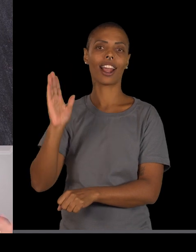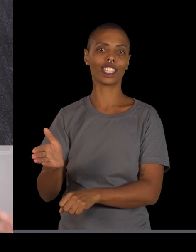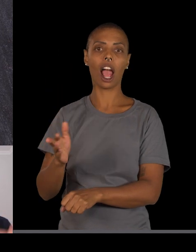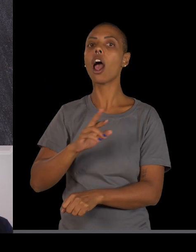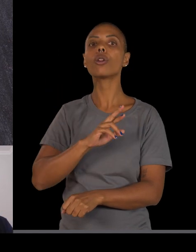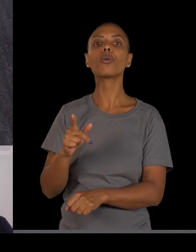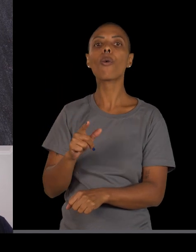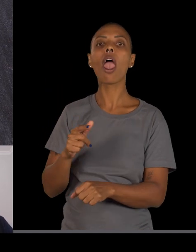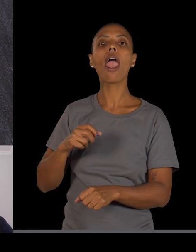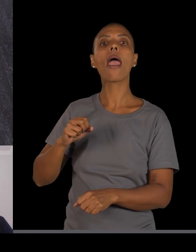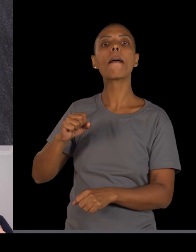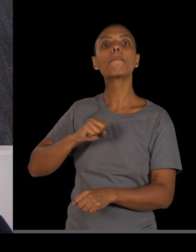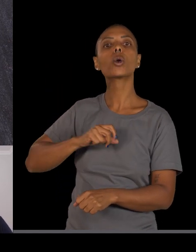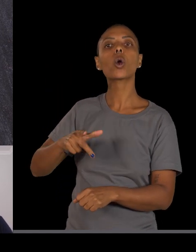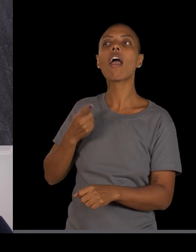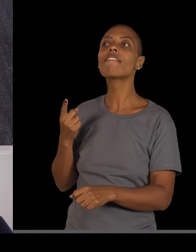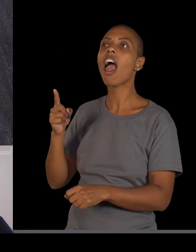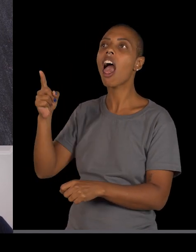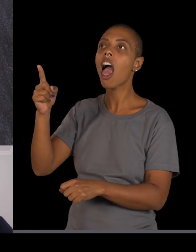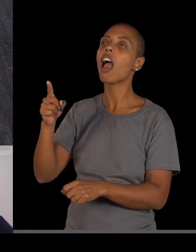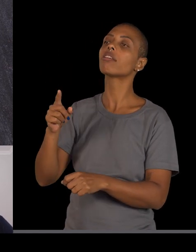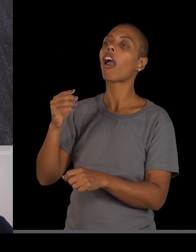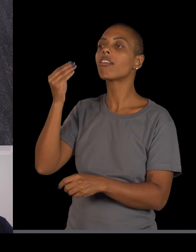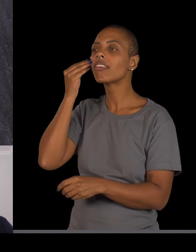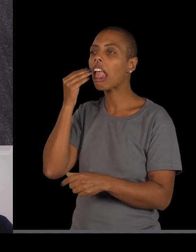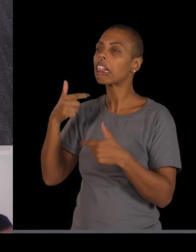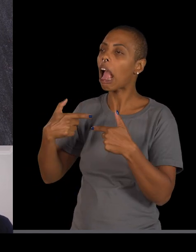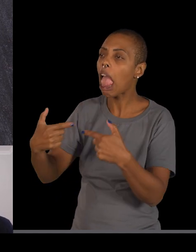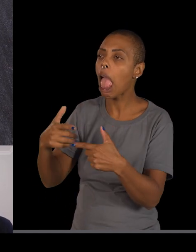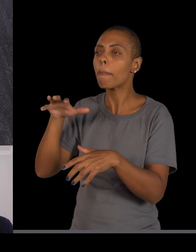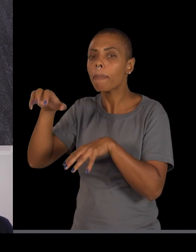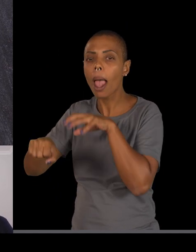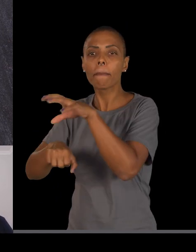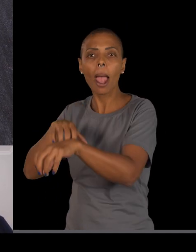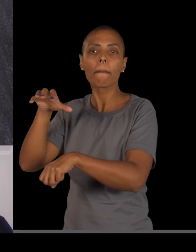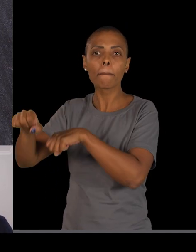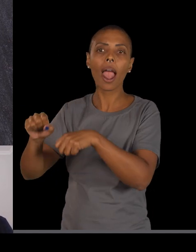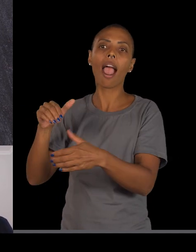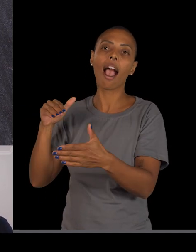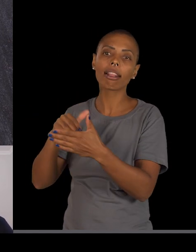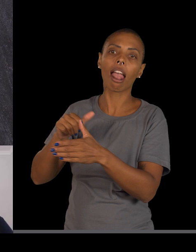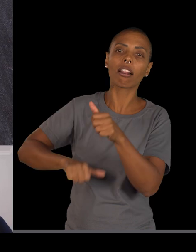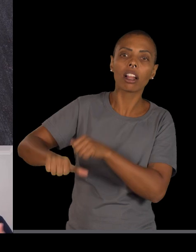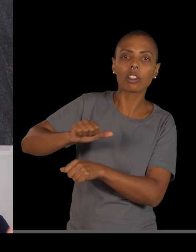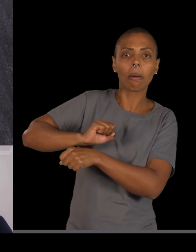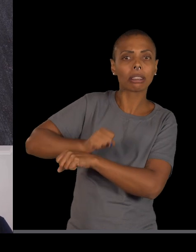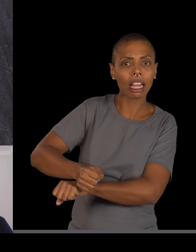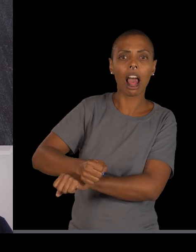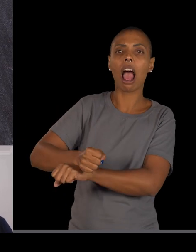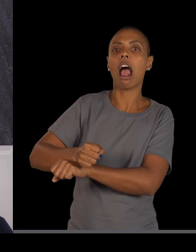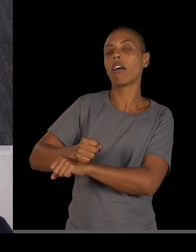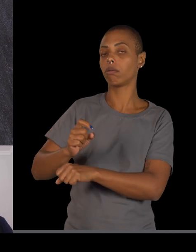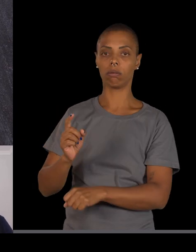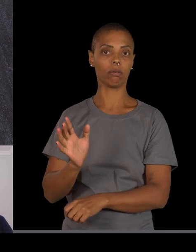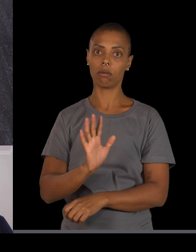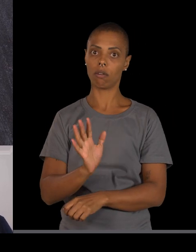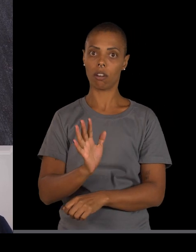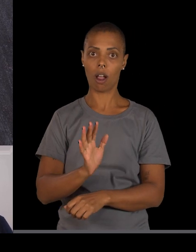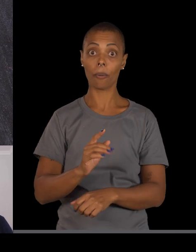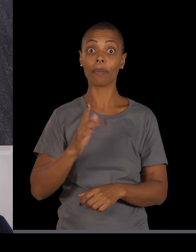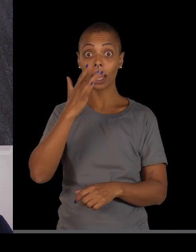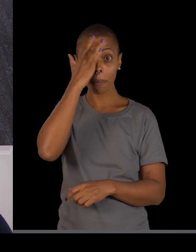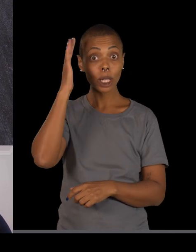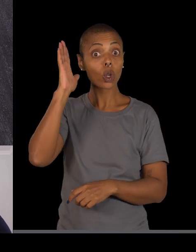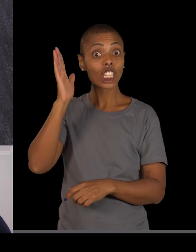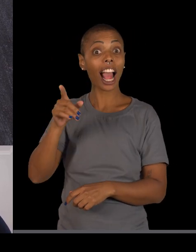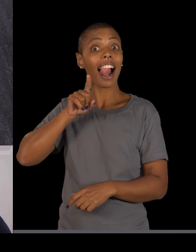não são os portugueses que vão atrás dessas pessoas, fazem guerras para capturar e escravizar essas pessoas. Na verdade,